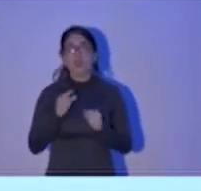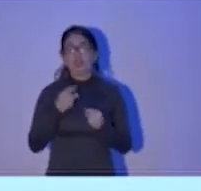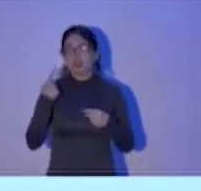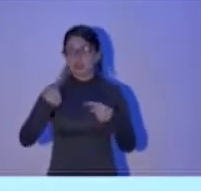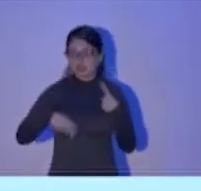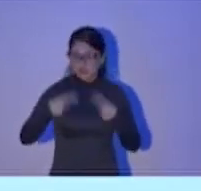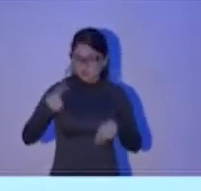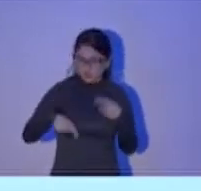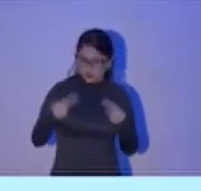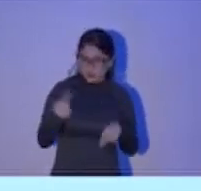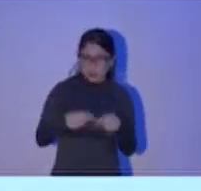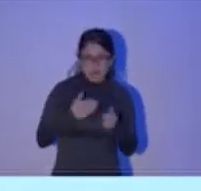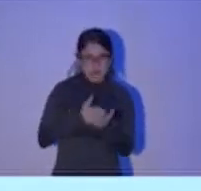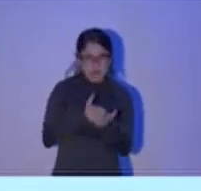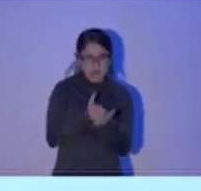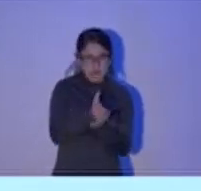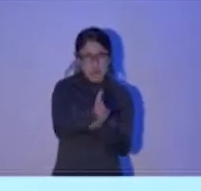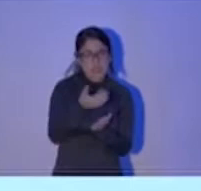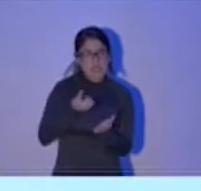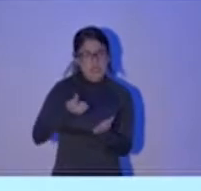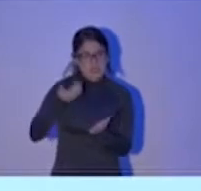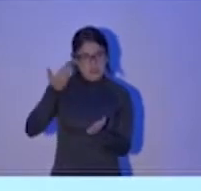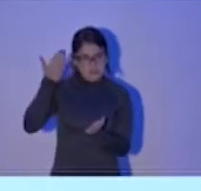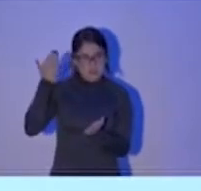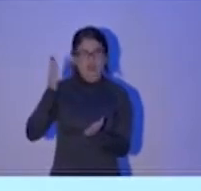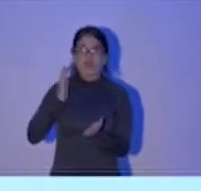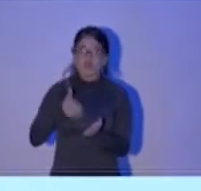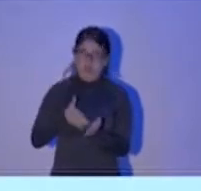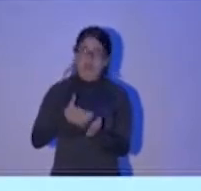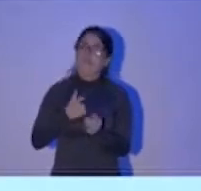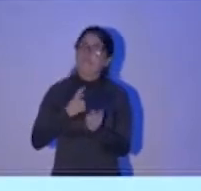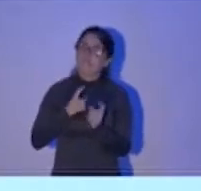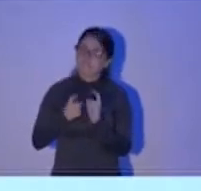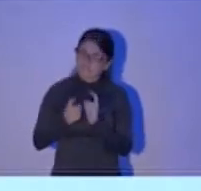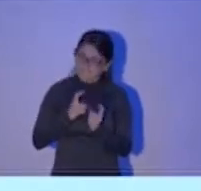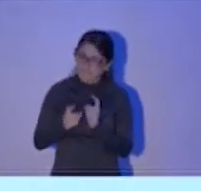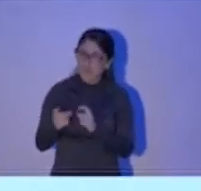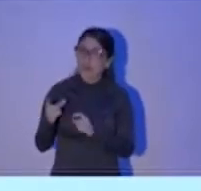essa linha de discussão na reunião de sexta-feira do Concede.